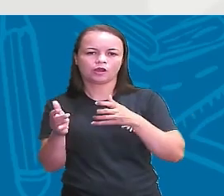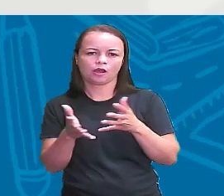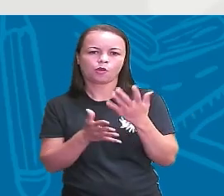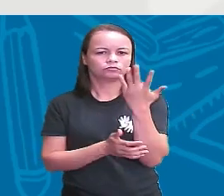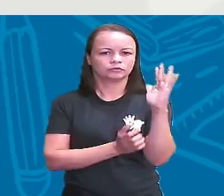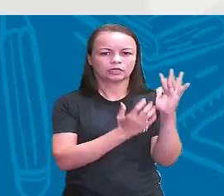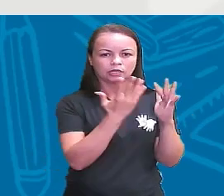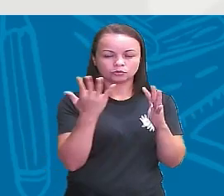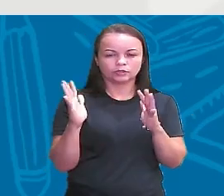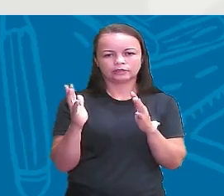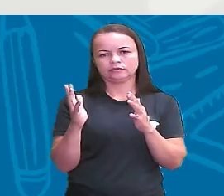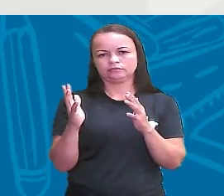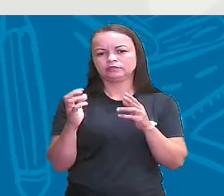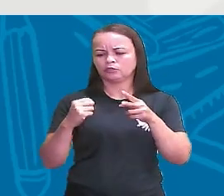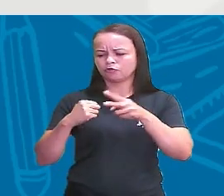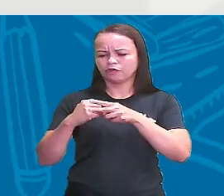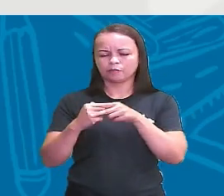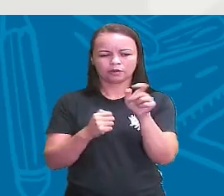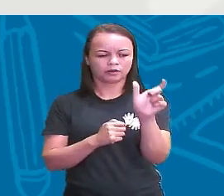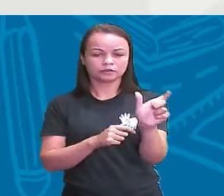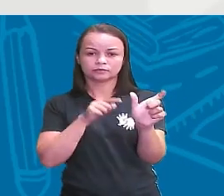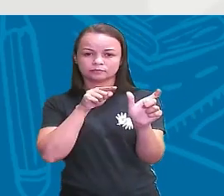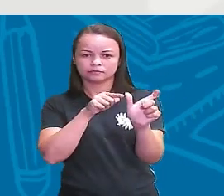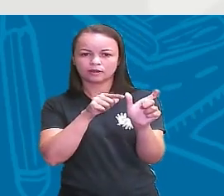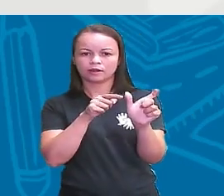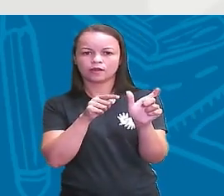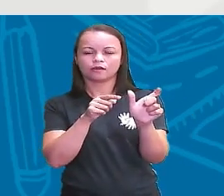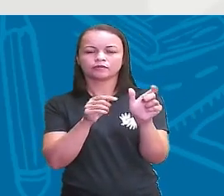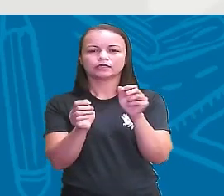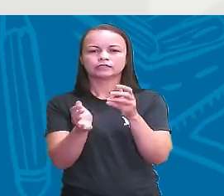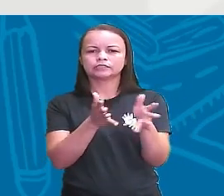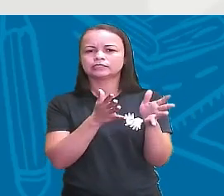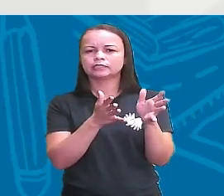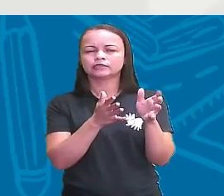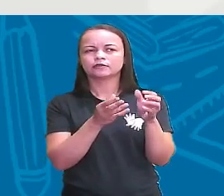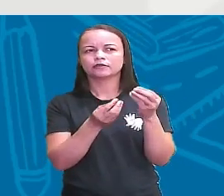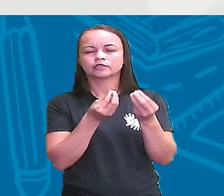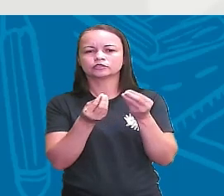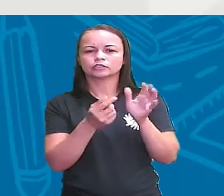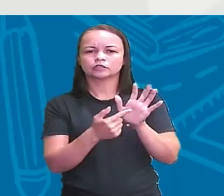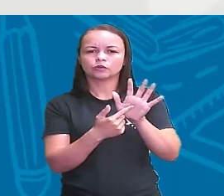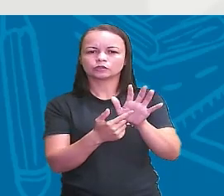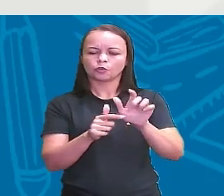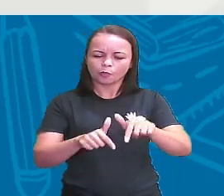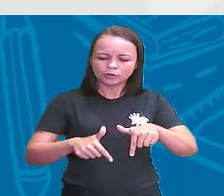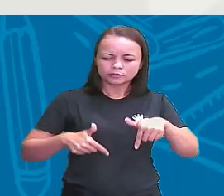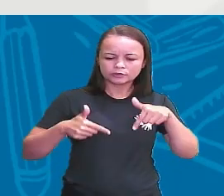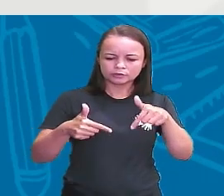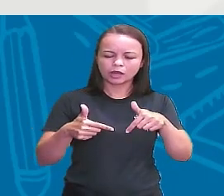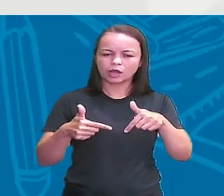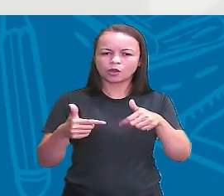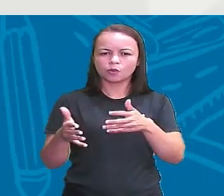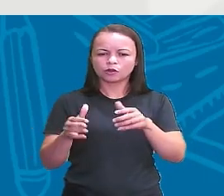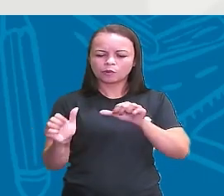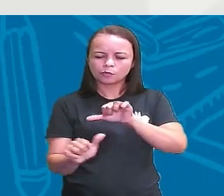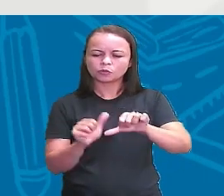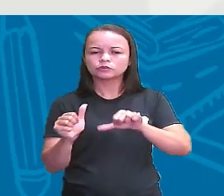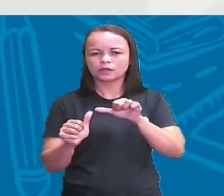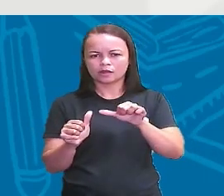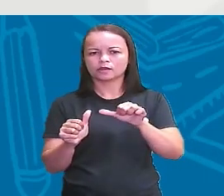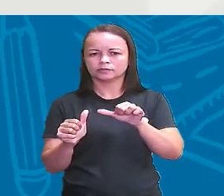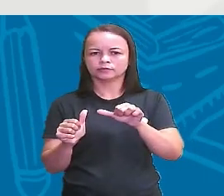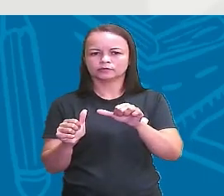é a classe de palavras que tem a função de indicar uma ação, uma situação ou uma mudança de